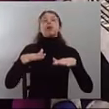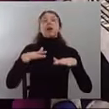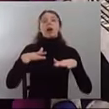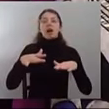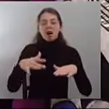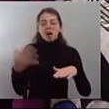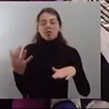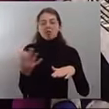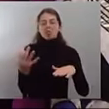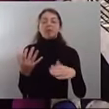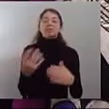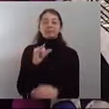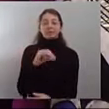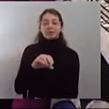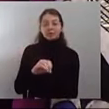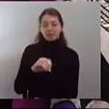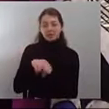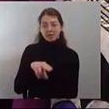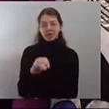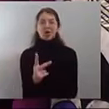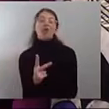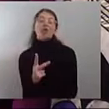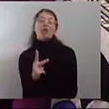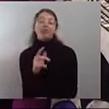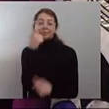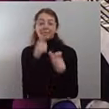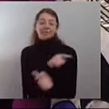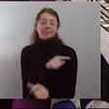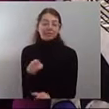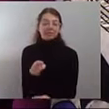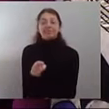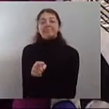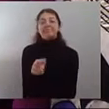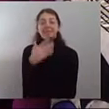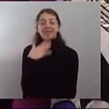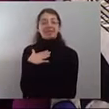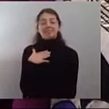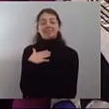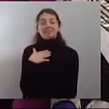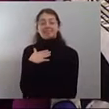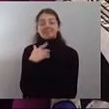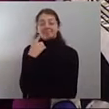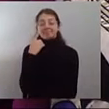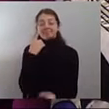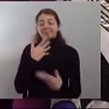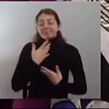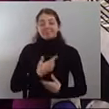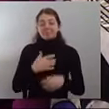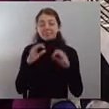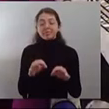a desculpa que os inovos, por assim dizer, dão é de rir para não chorar. Não puseram medidas no programa eleitoral para mitigar este